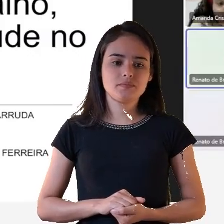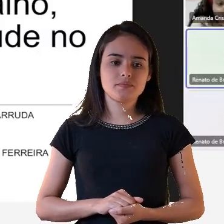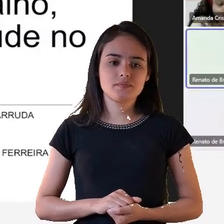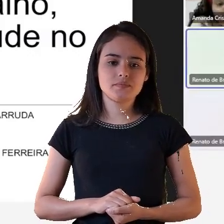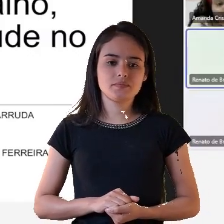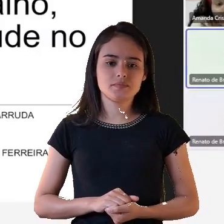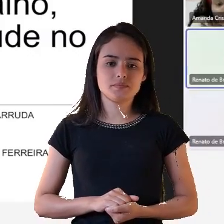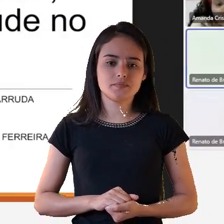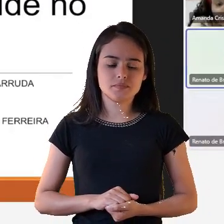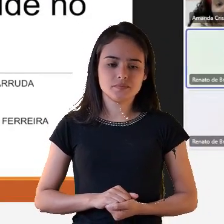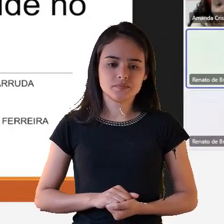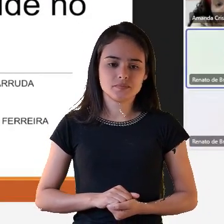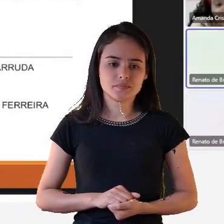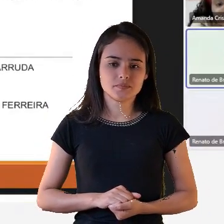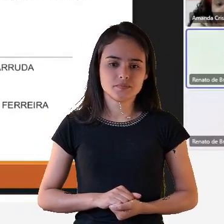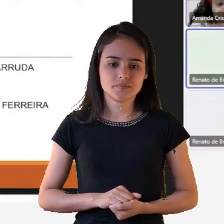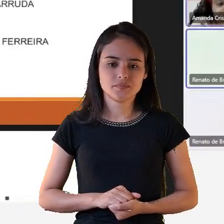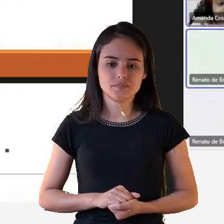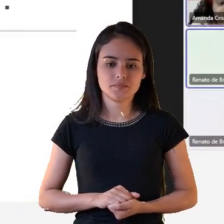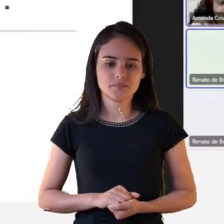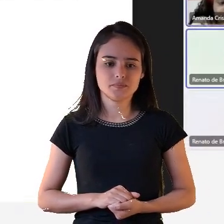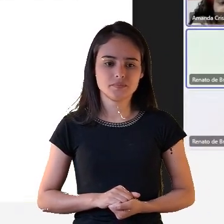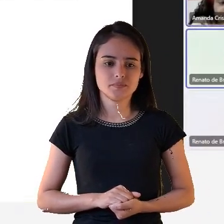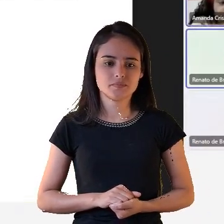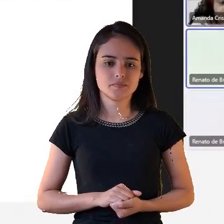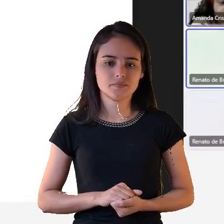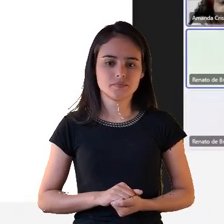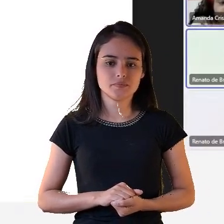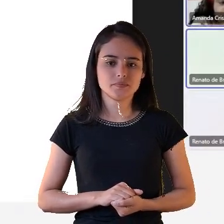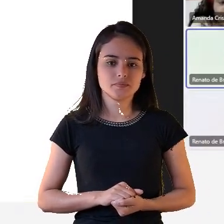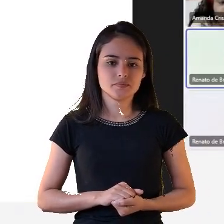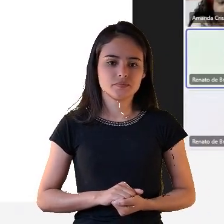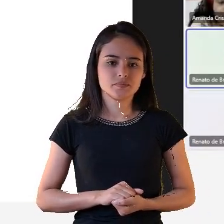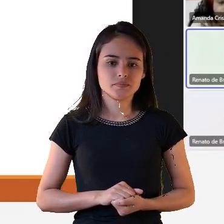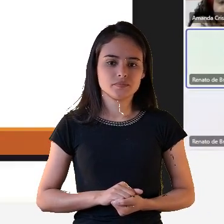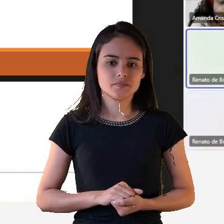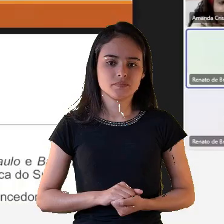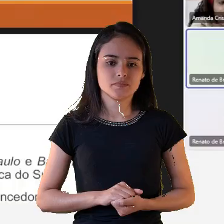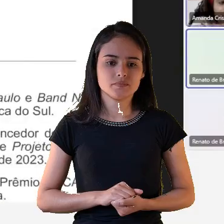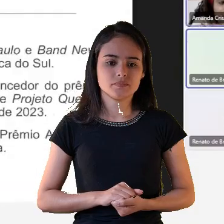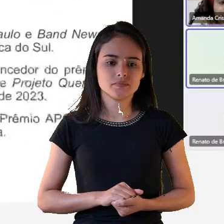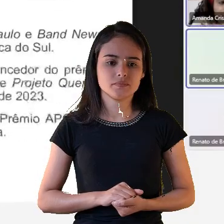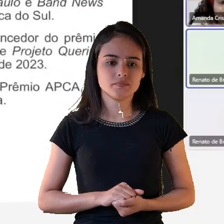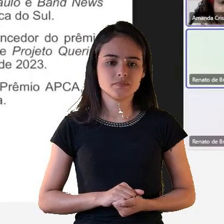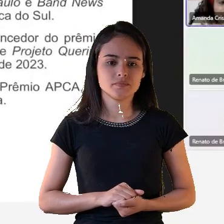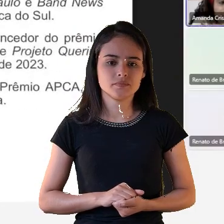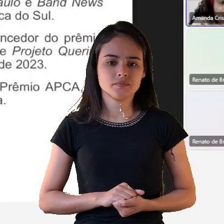Só um instante, deixa eu... Tá. Aí, foi. Isso.